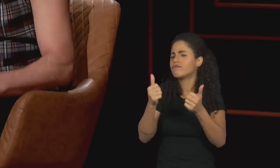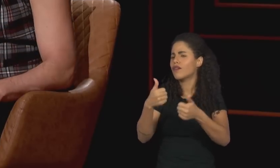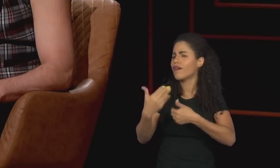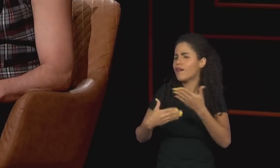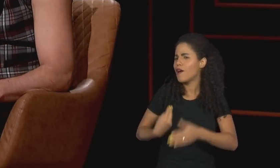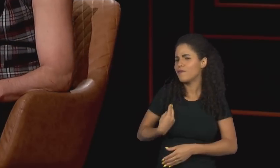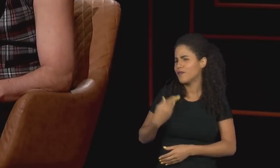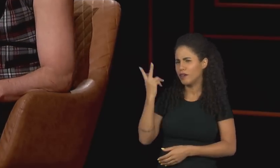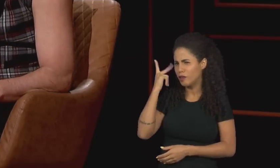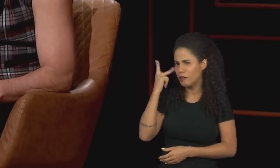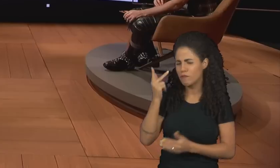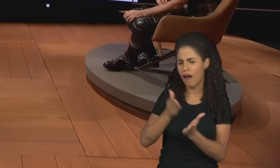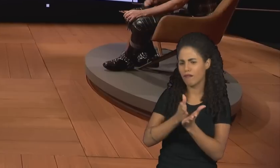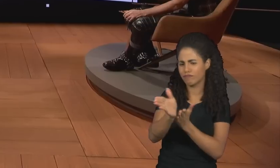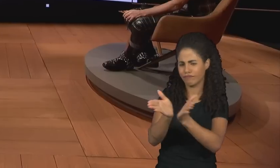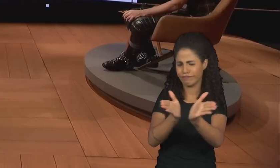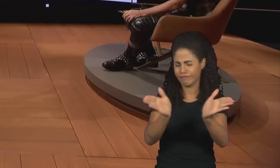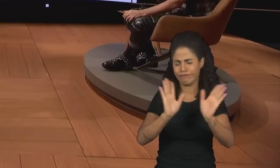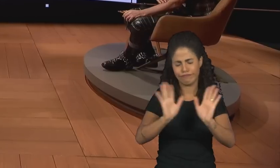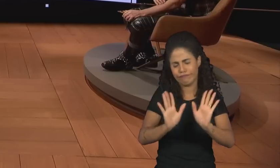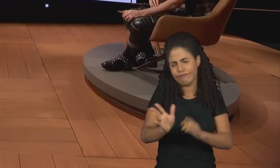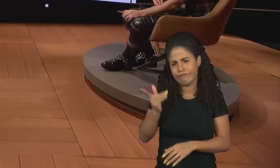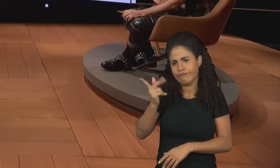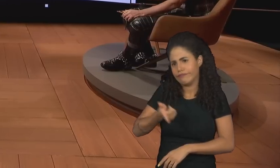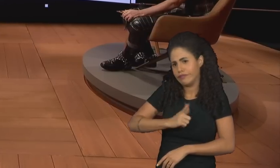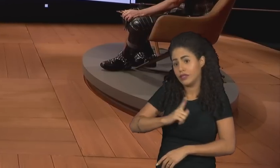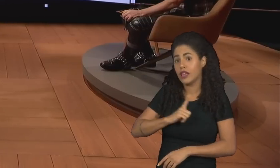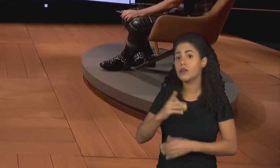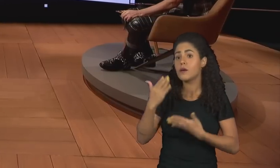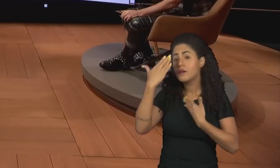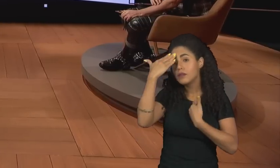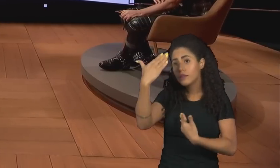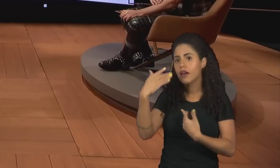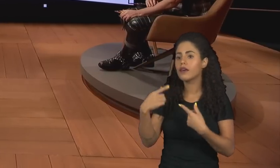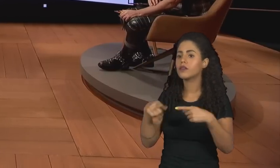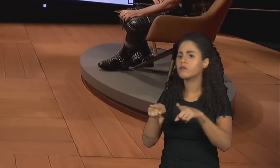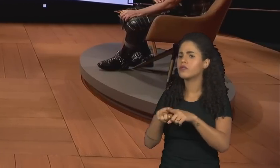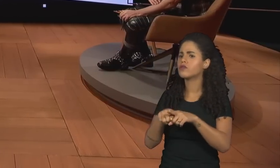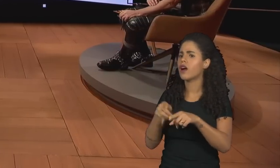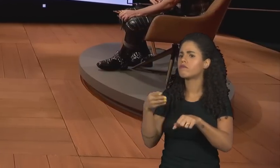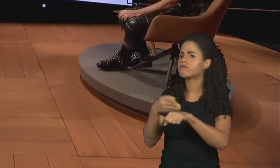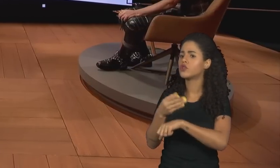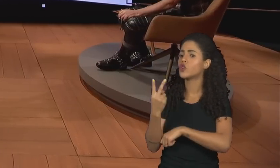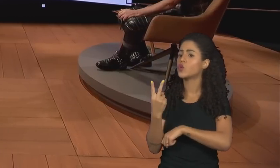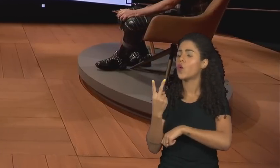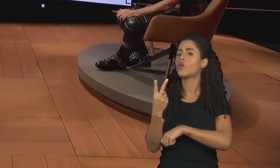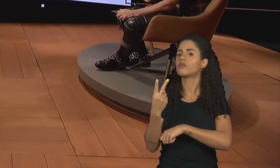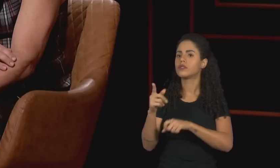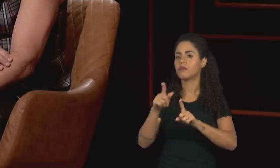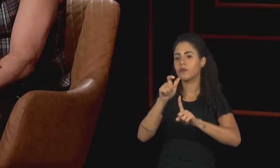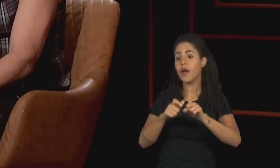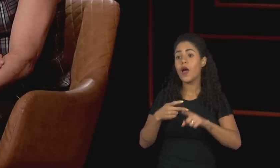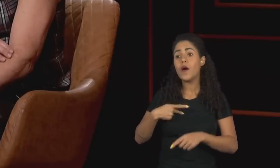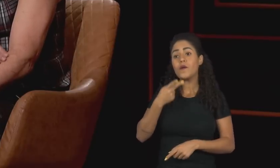vida mesmo, a Paula Zugaray. Sou muito grato a esse convite. E agora eu até fiz 2 papéis, um eu não posso